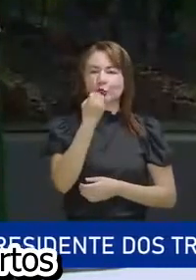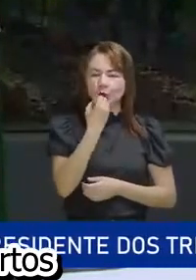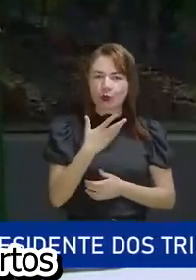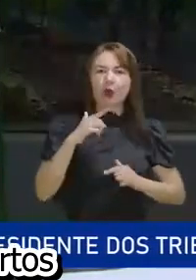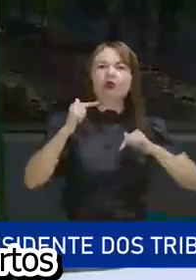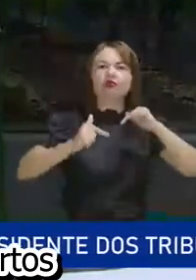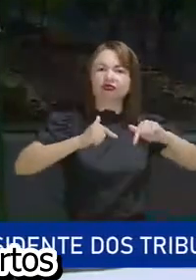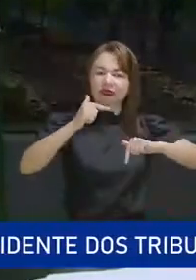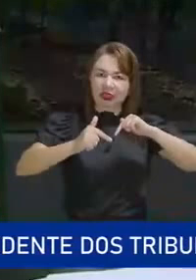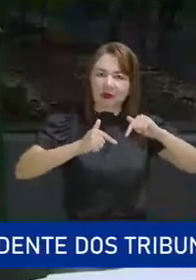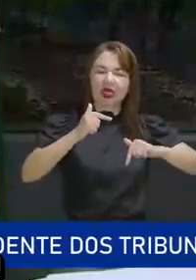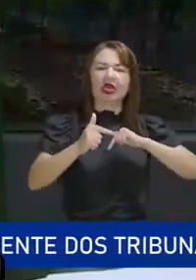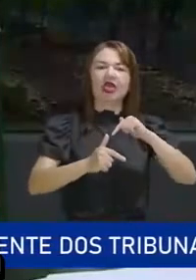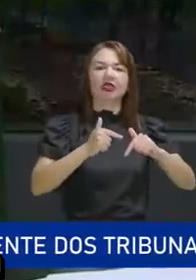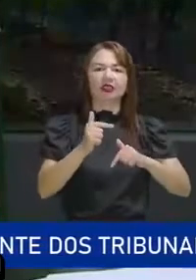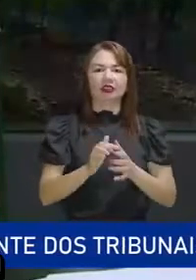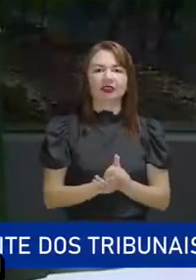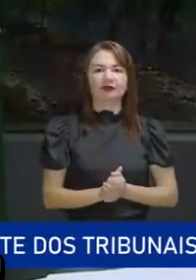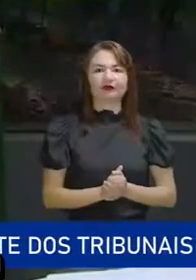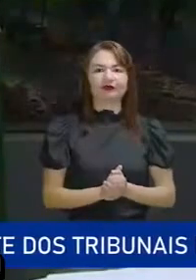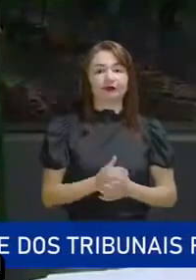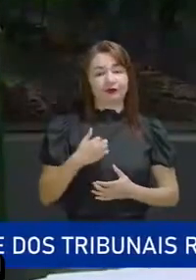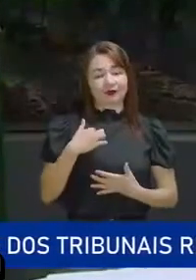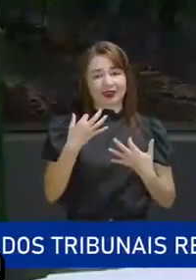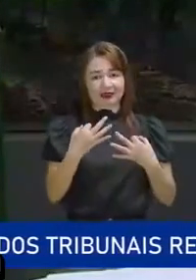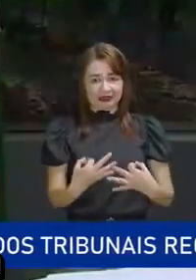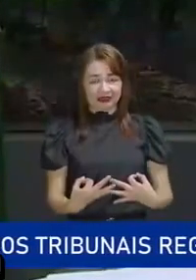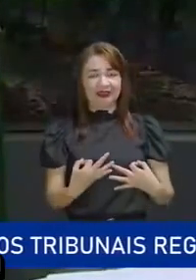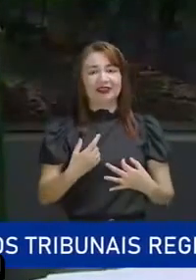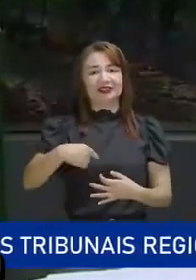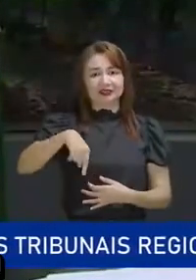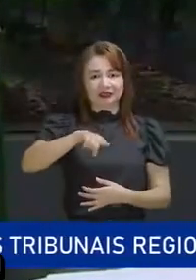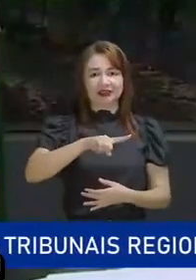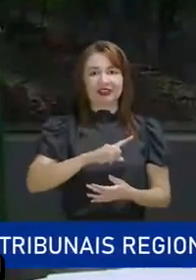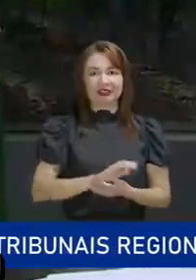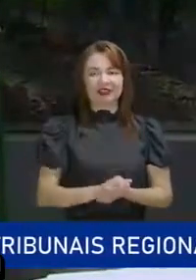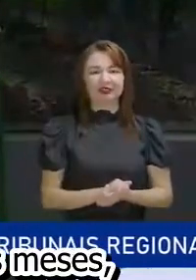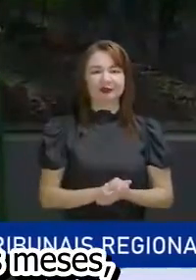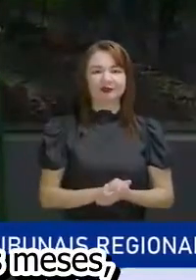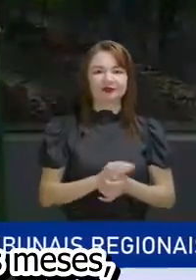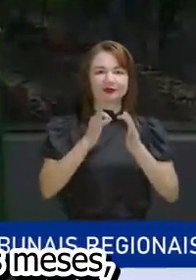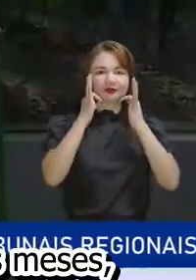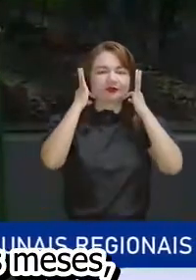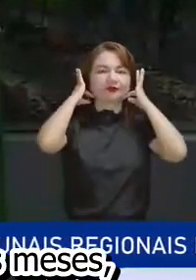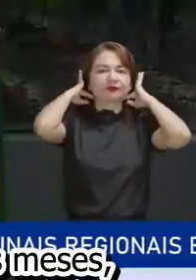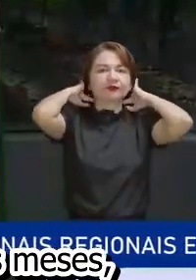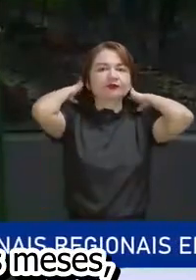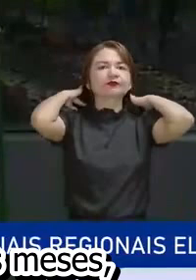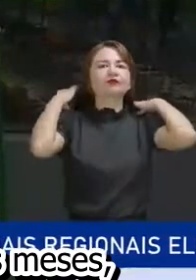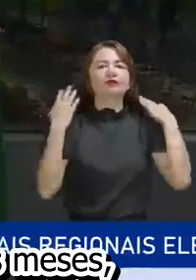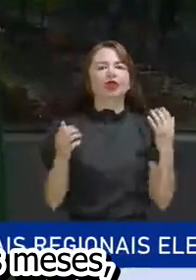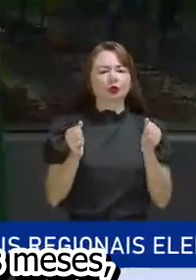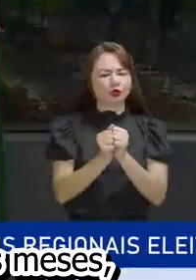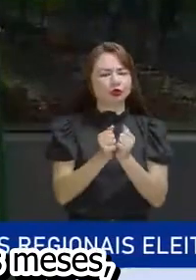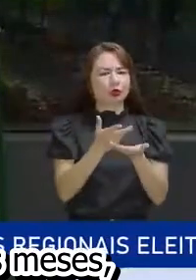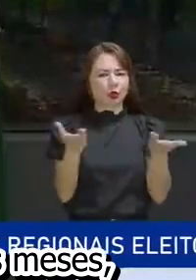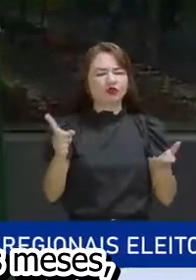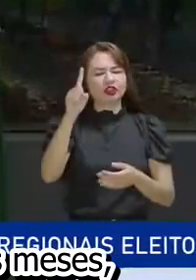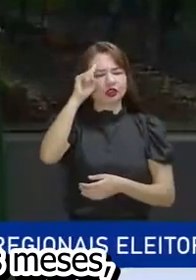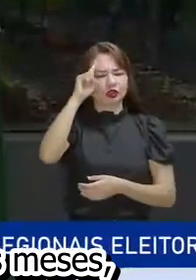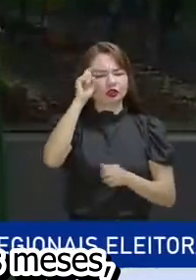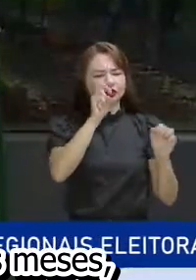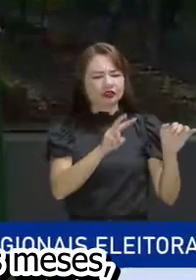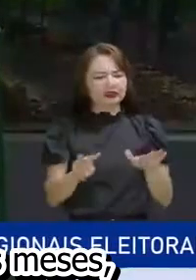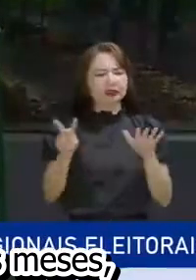trabalhos, certos, como tenho certeza que estão, que estou com os senhores todos os dias, todas as